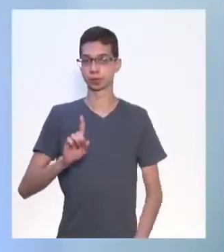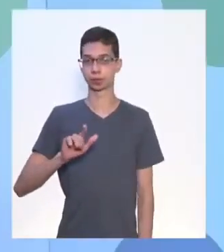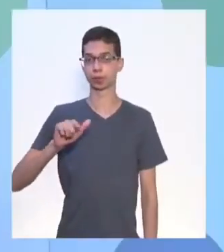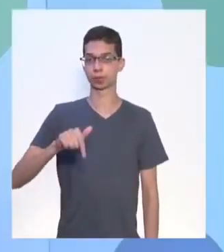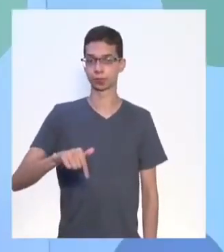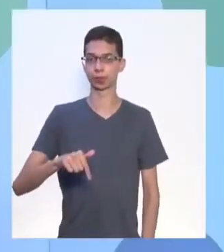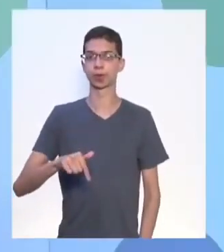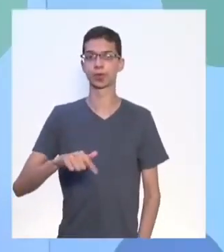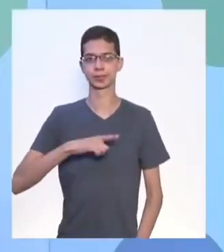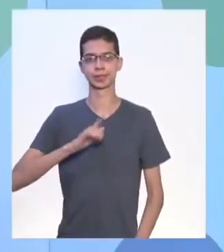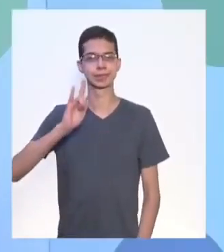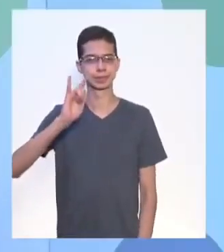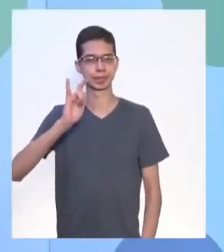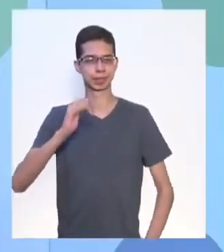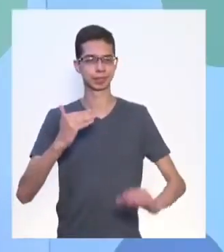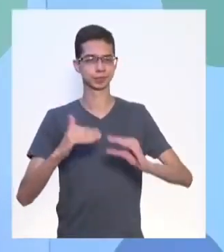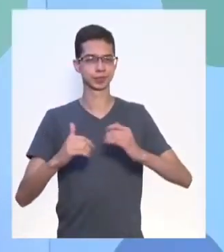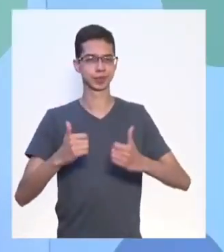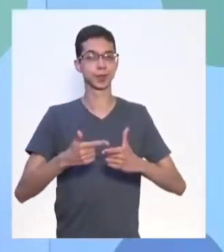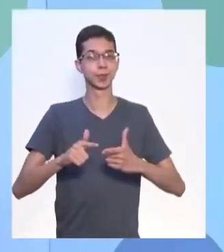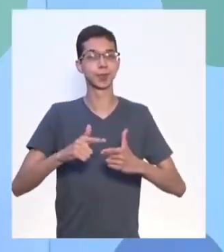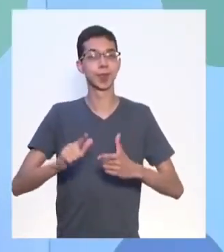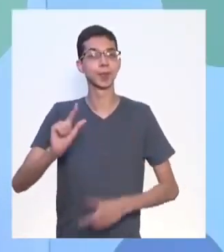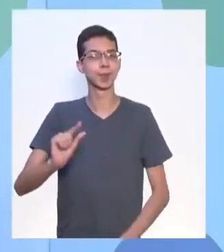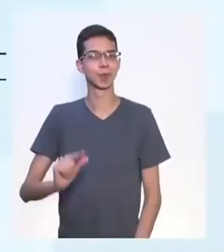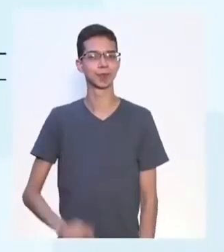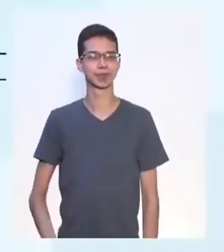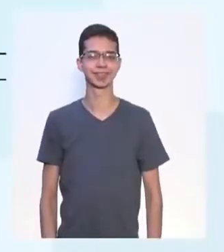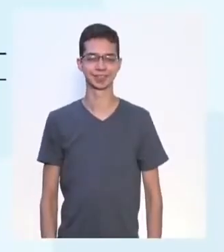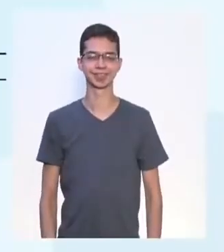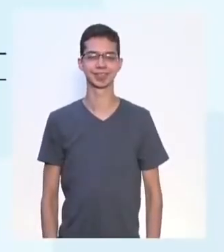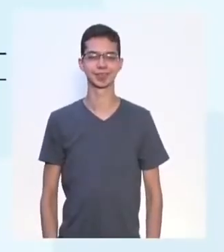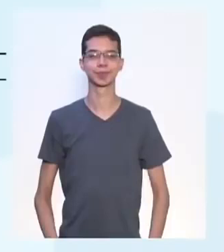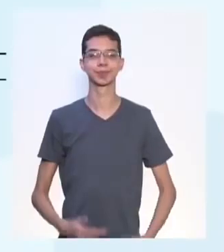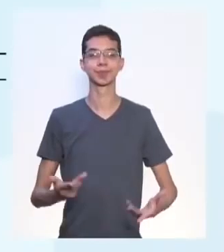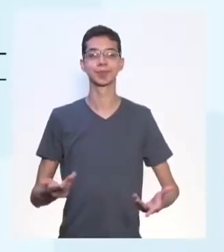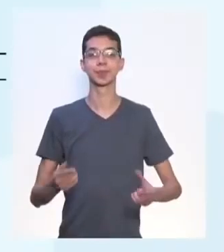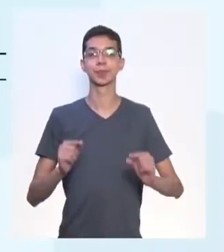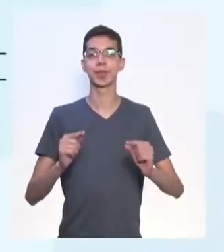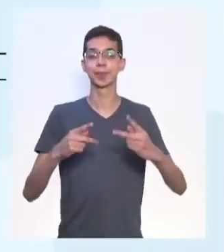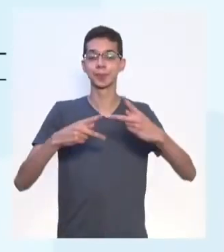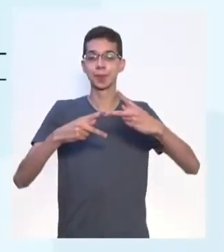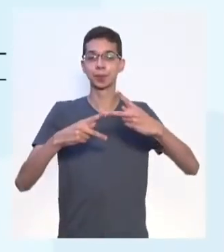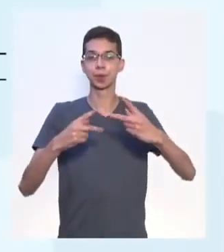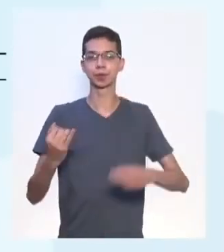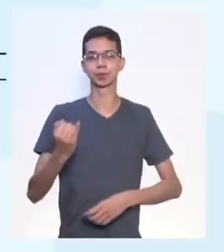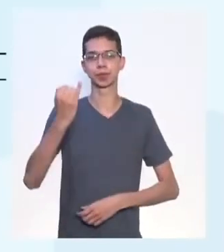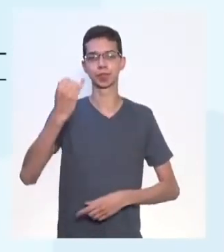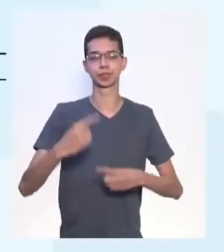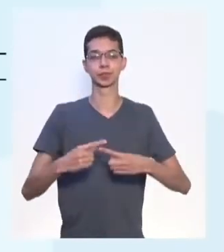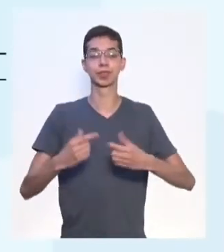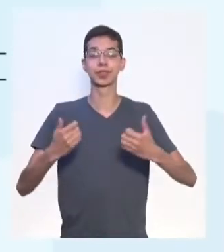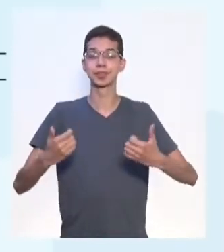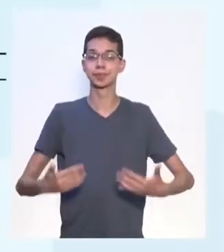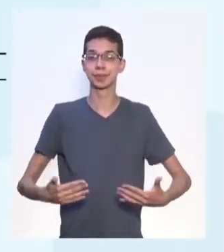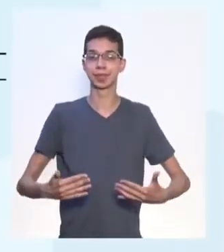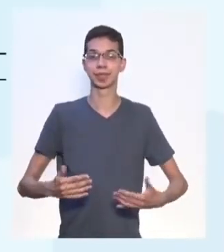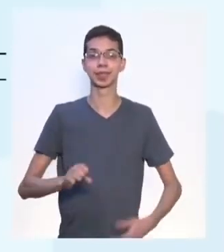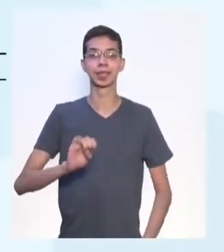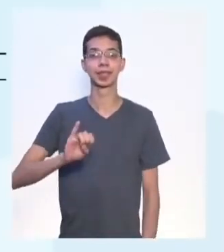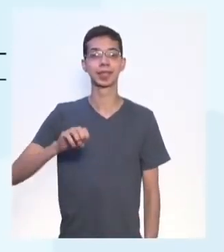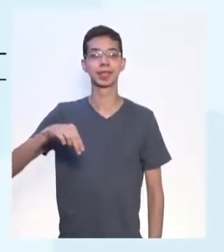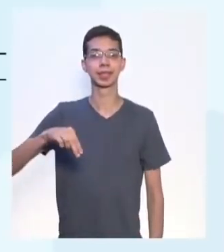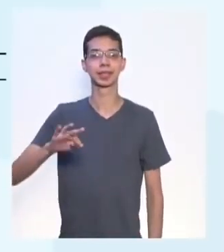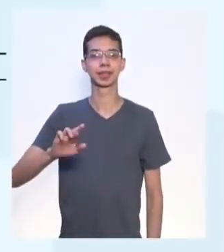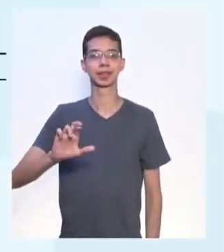grava, né? E coloca no Instagram, tá? Que a vergonha é menor. Muito bem. Então, a preposição é importante porque quando a gente for falar de transitivo indireto, a gente